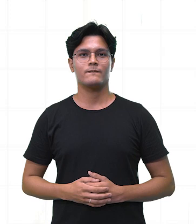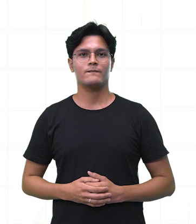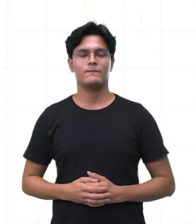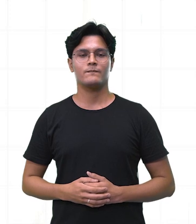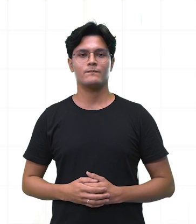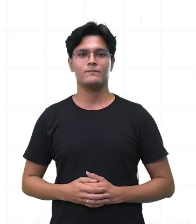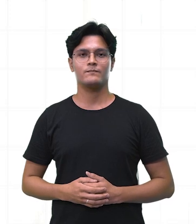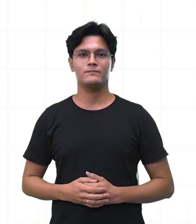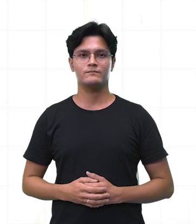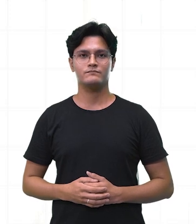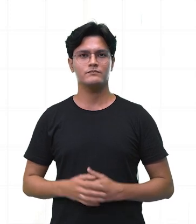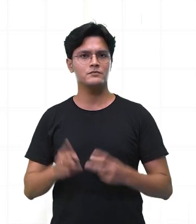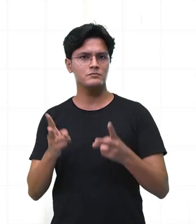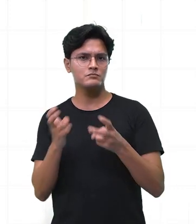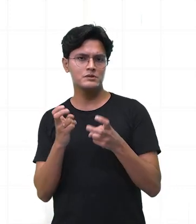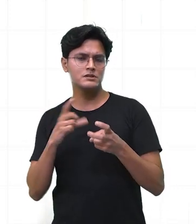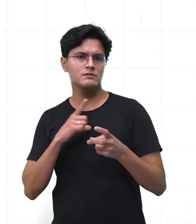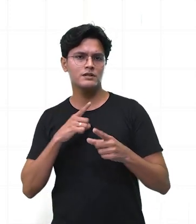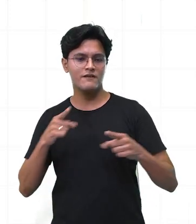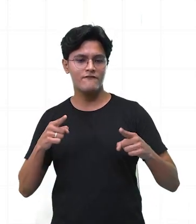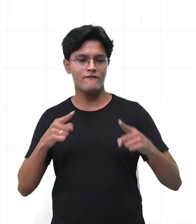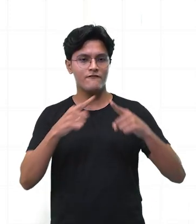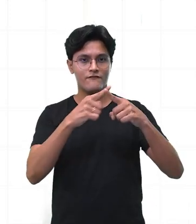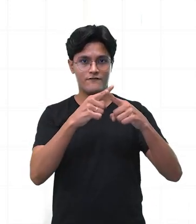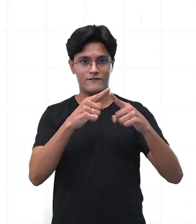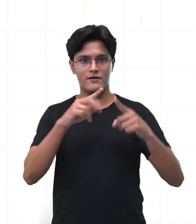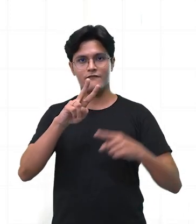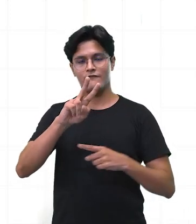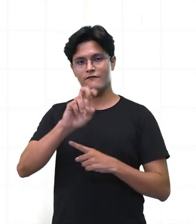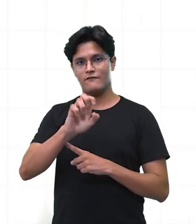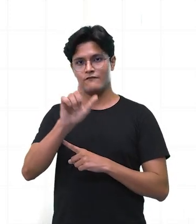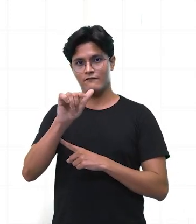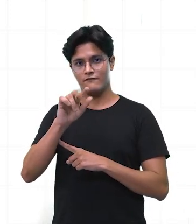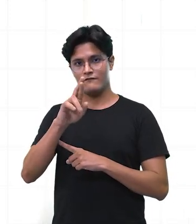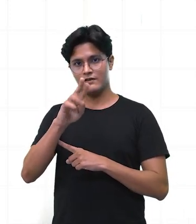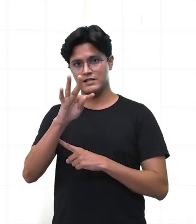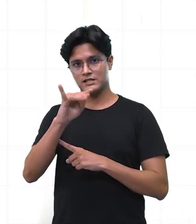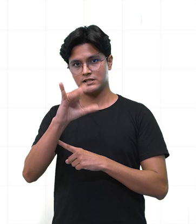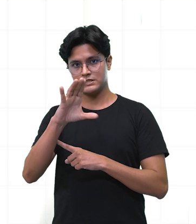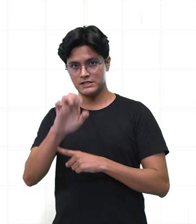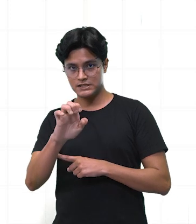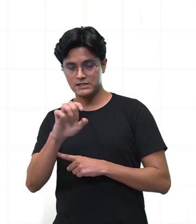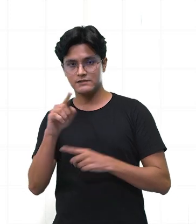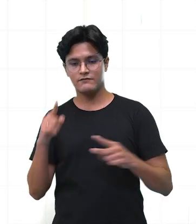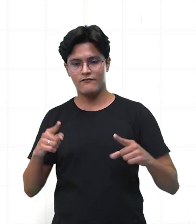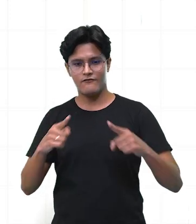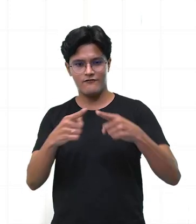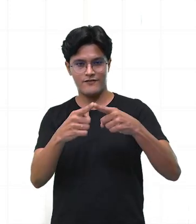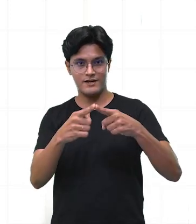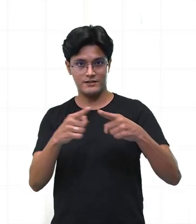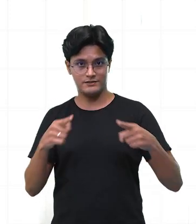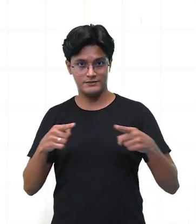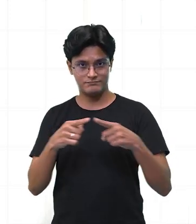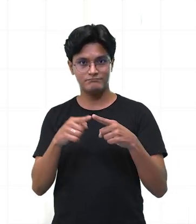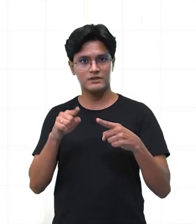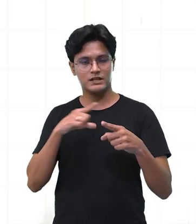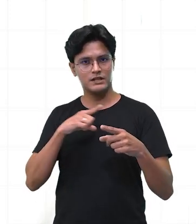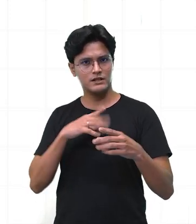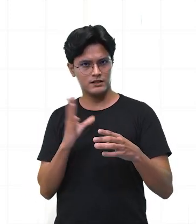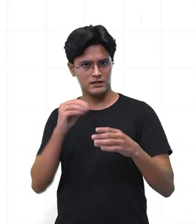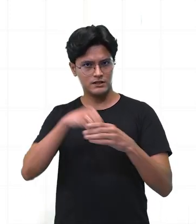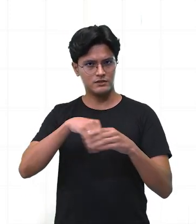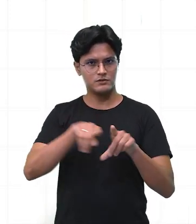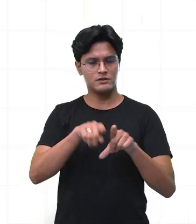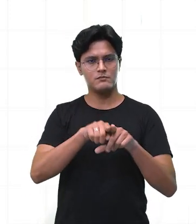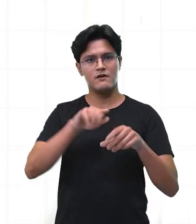todos os vértices desse polígono, eu vou ter tanto o ângulo interno quanto o ângulo externo, tá? Aí vai